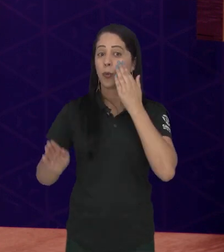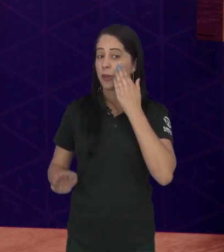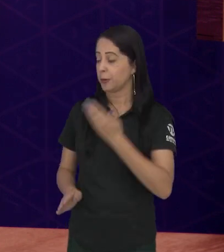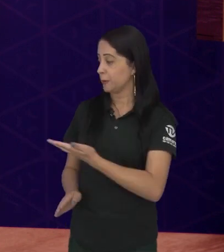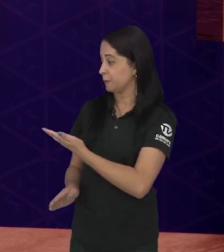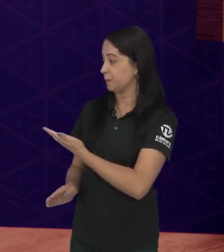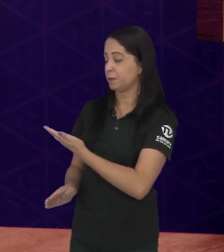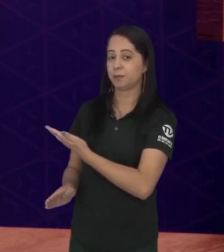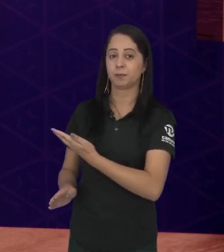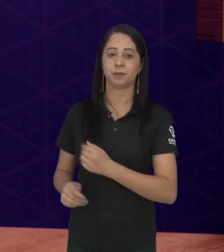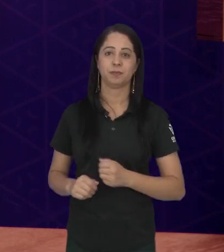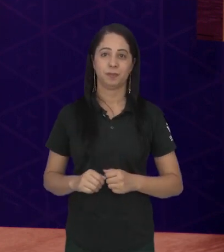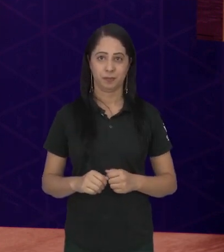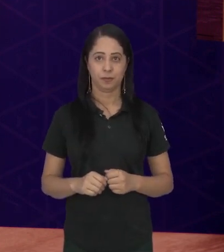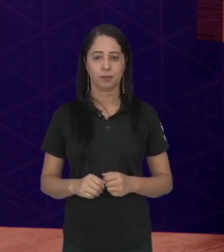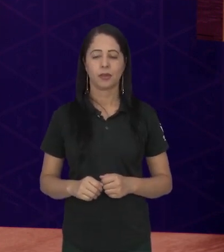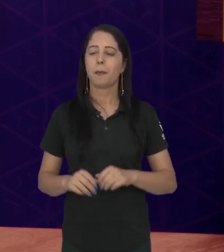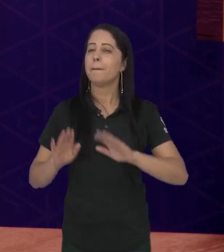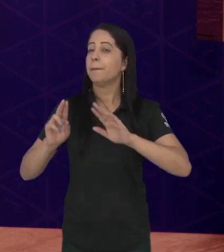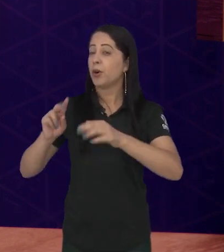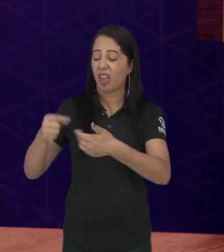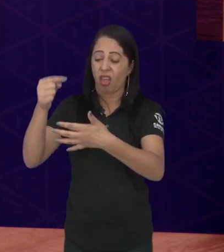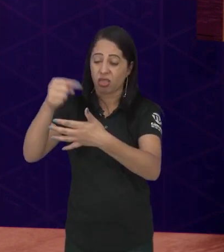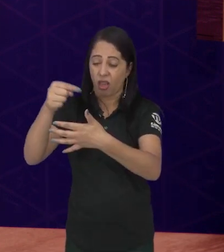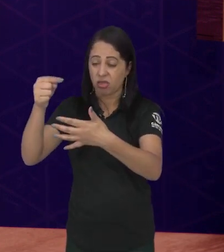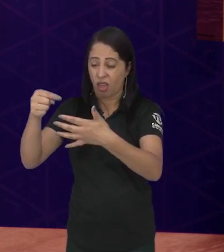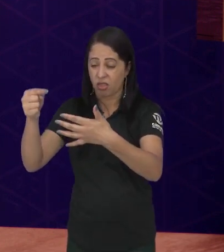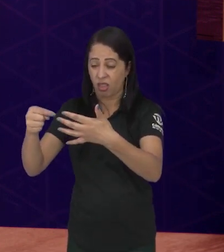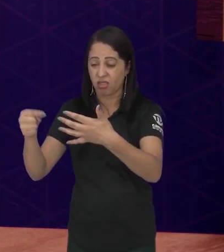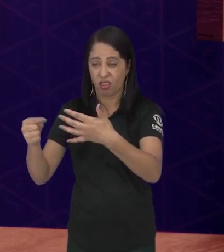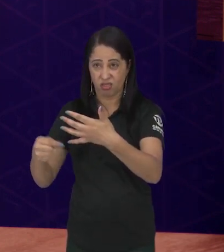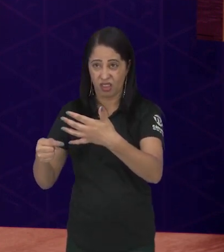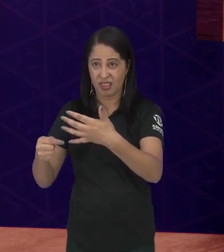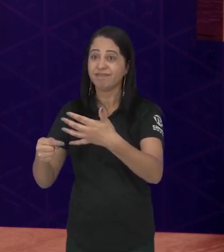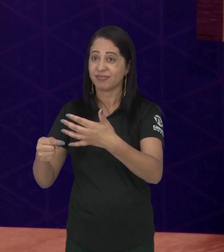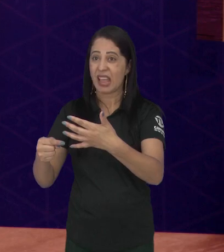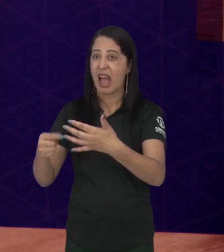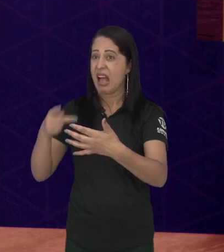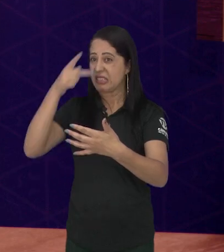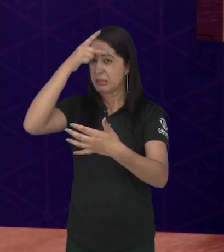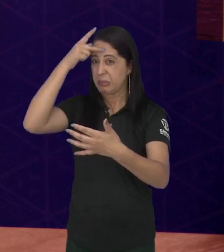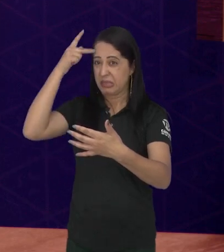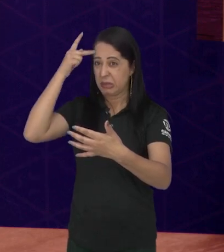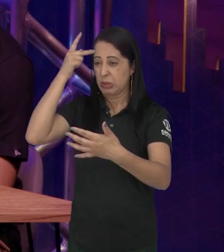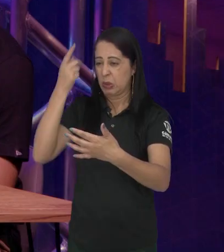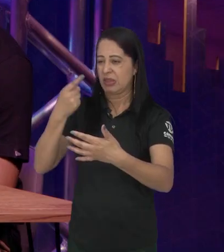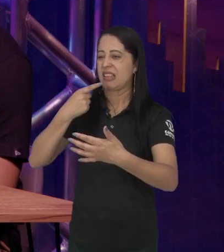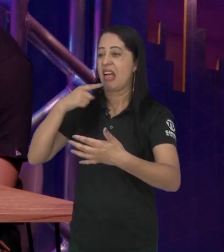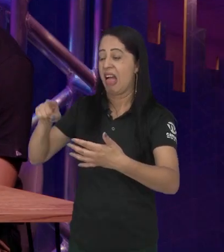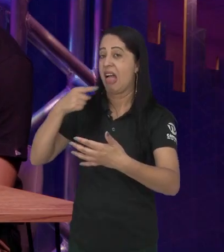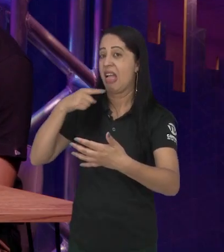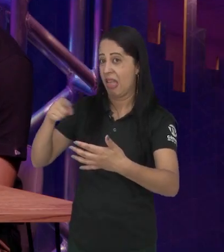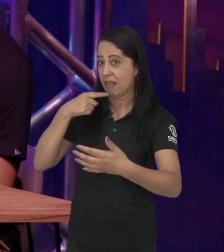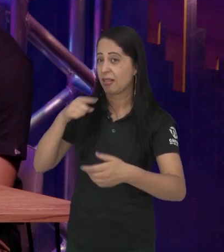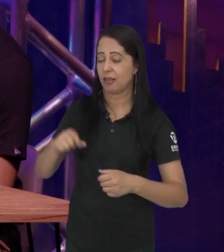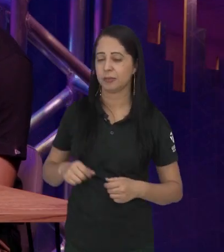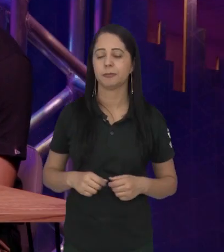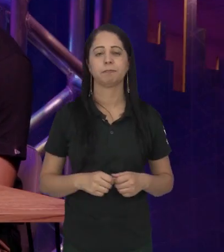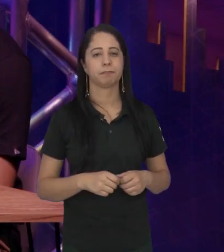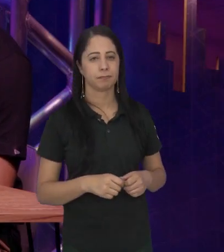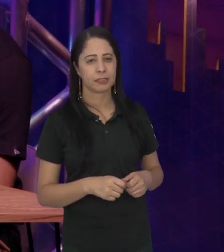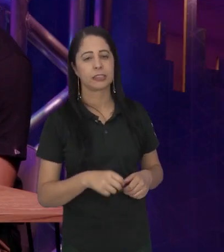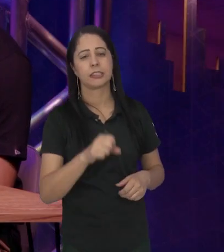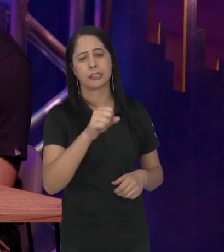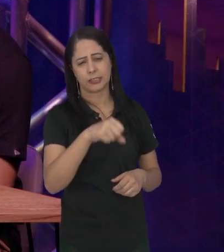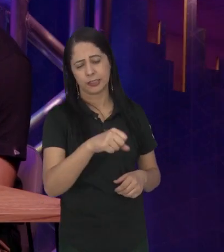assim, por essas questões, né, o Oscar ele ainda é muito criticado. Uhum. E eu lembro que toda essa discussão também